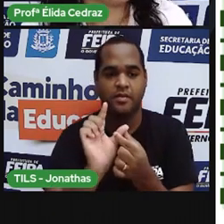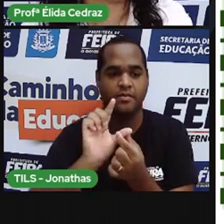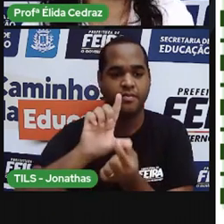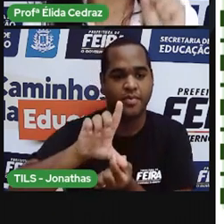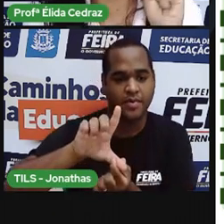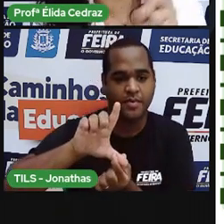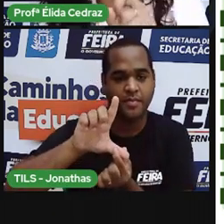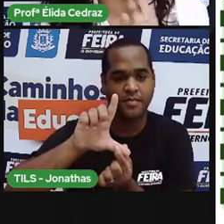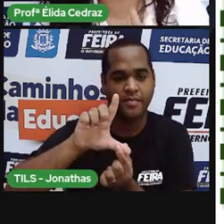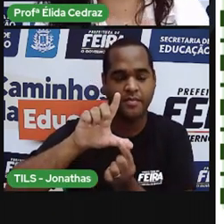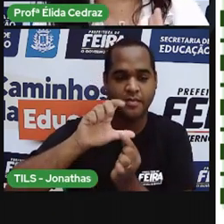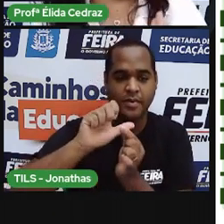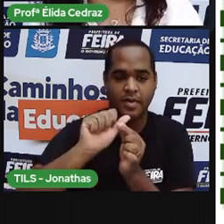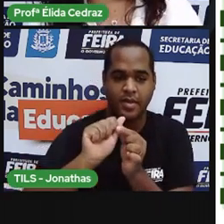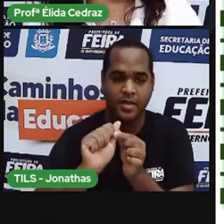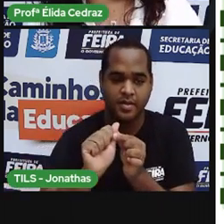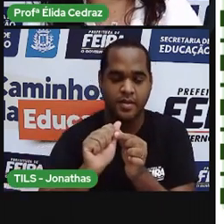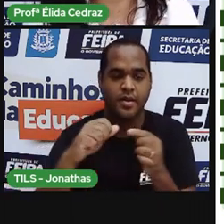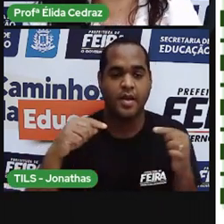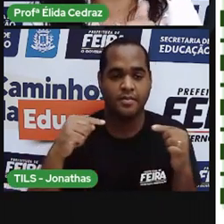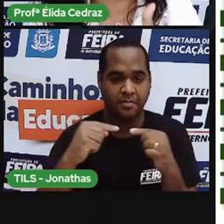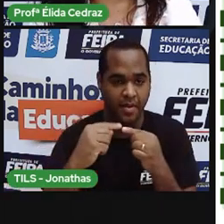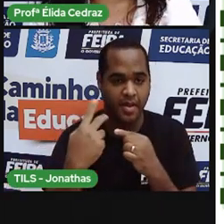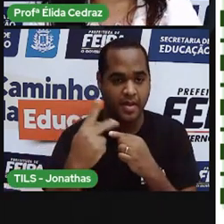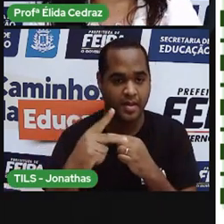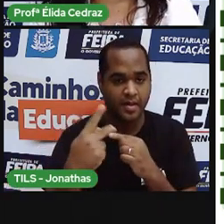tem consoante e vogal.